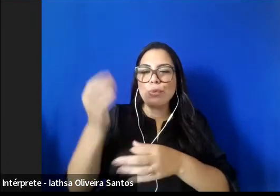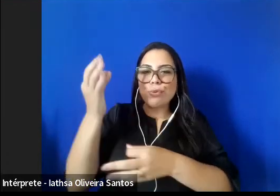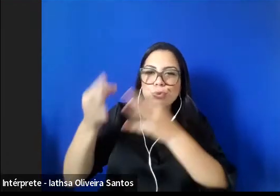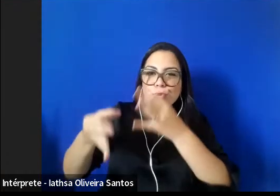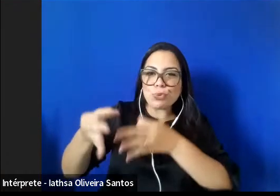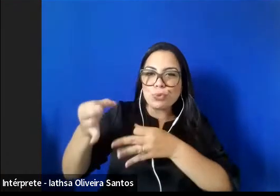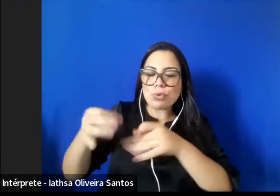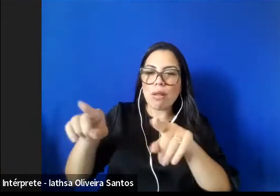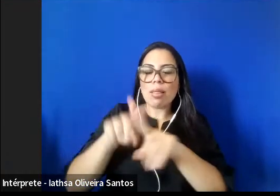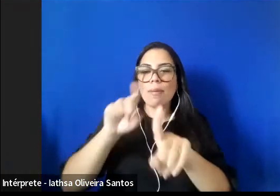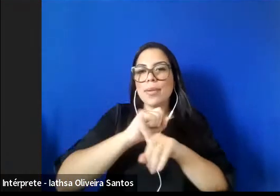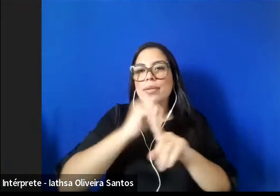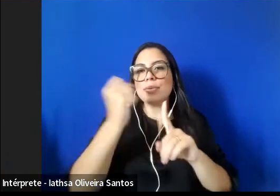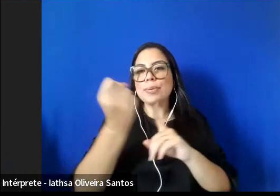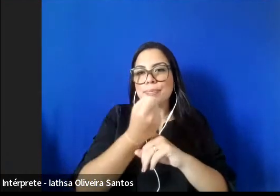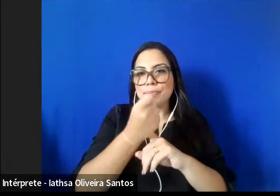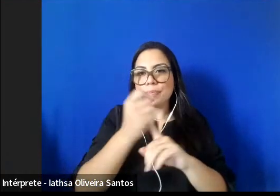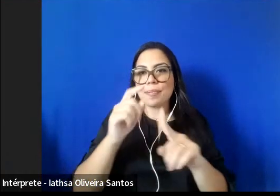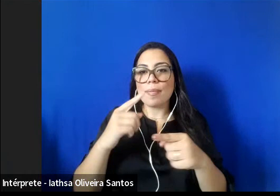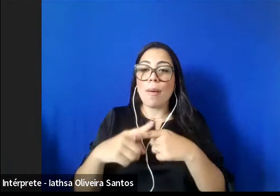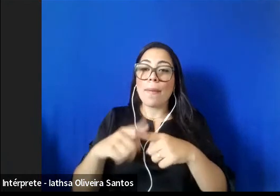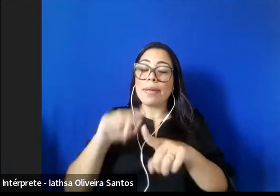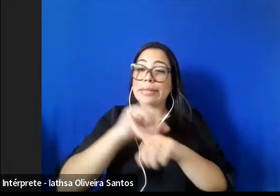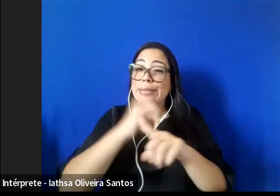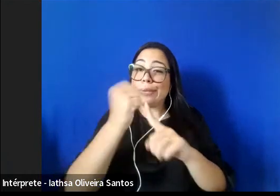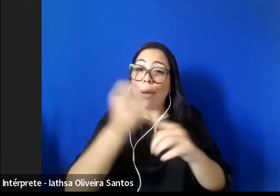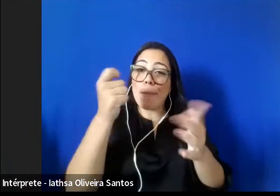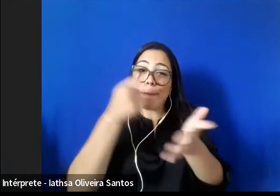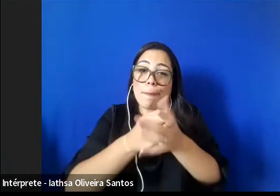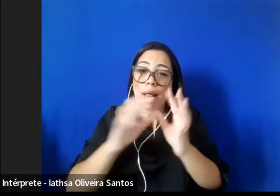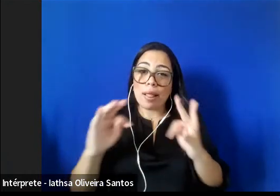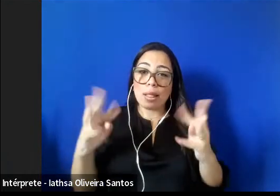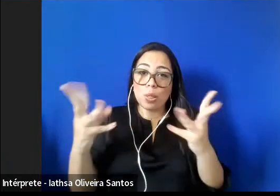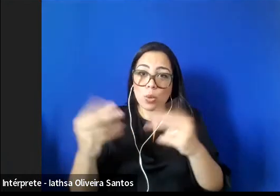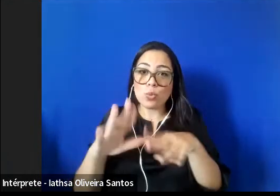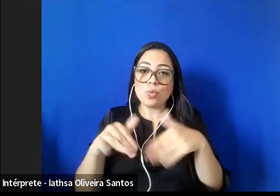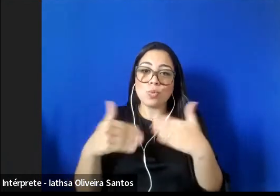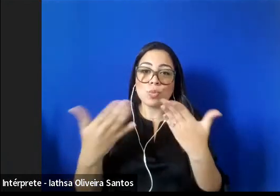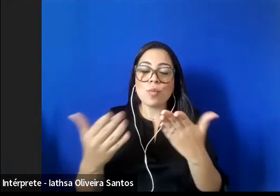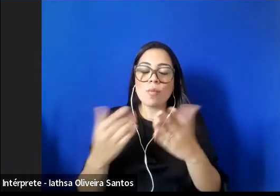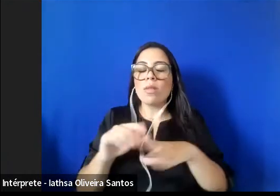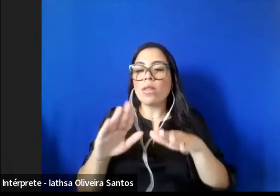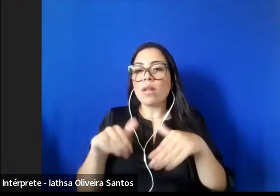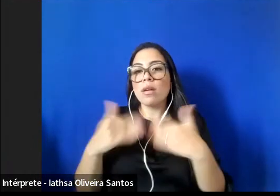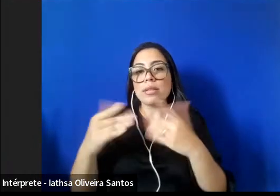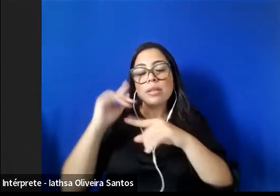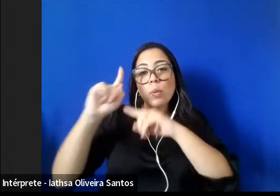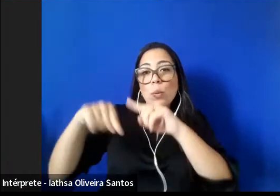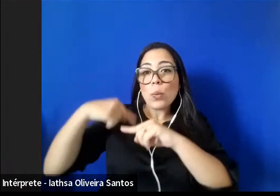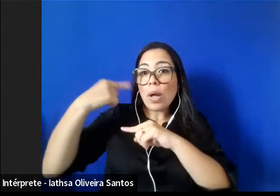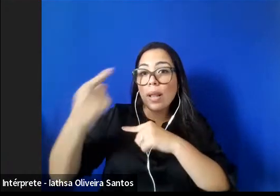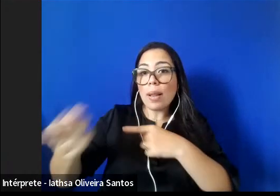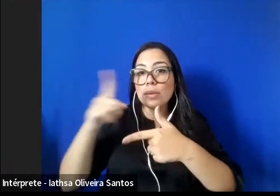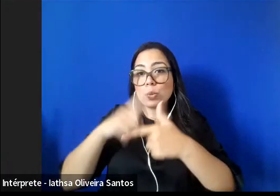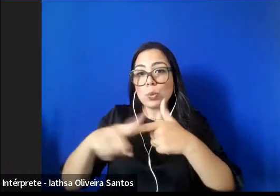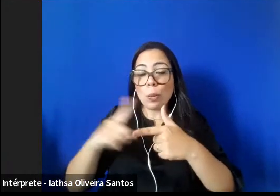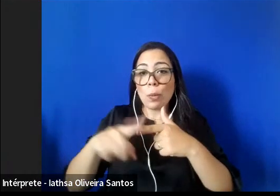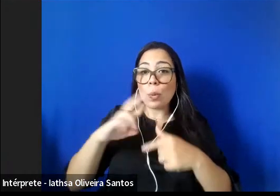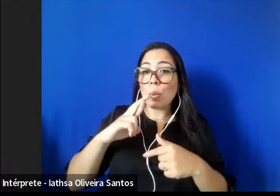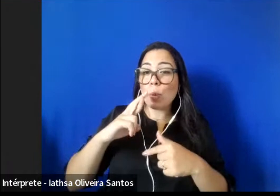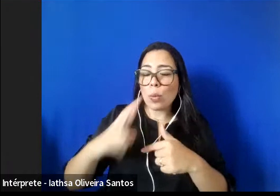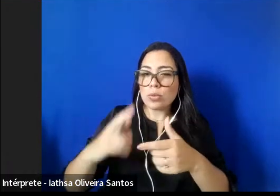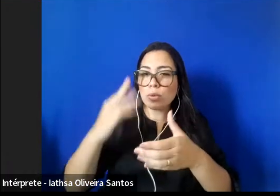própria sociedade, porque são a sociedade que acaba pagando todo esse custo. Então, além da questão do resultado